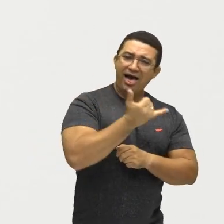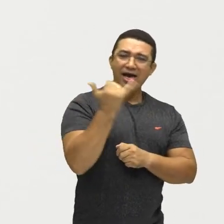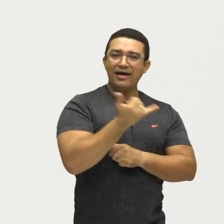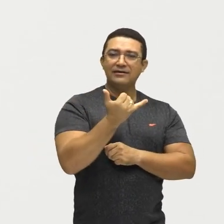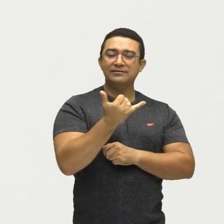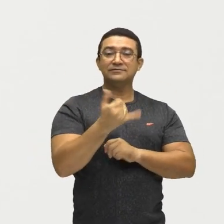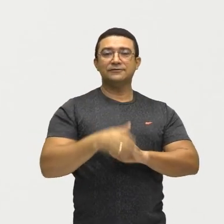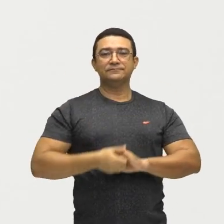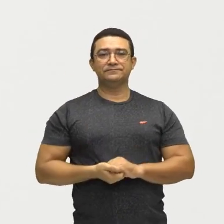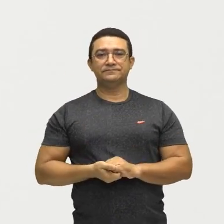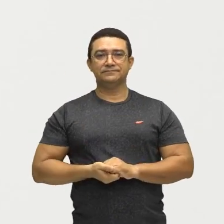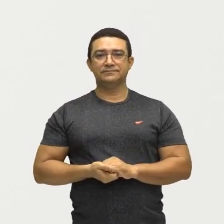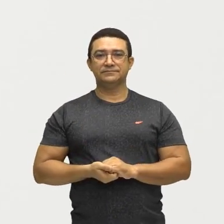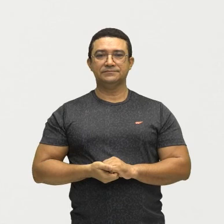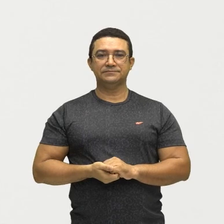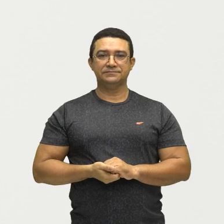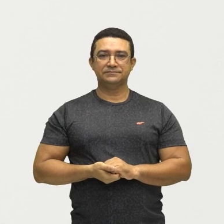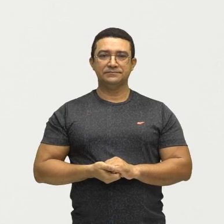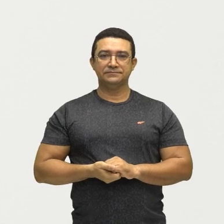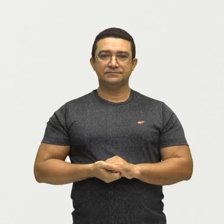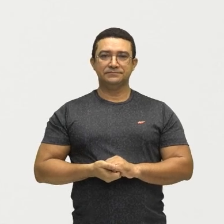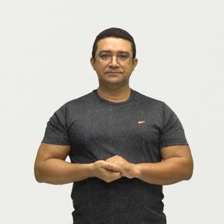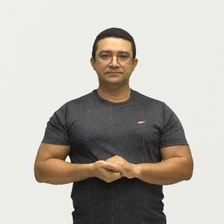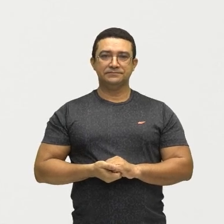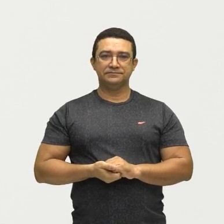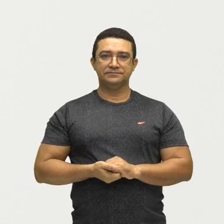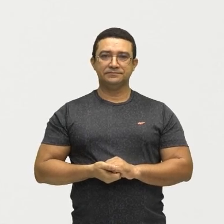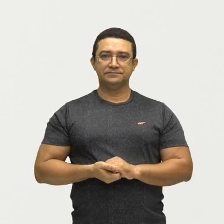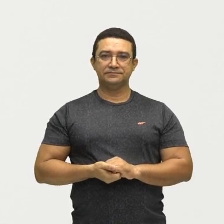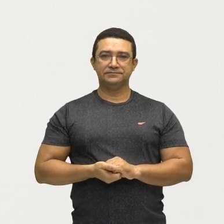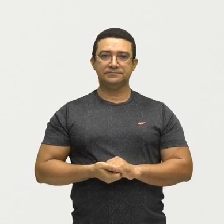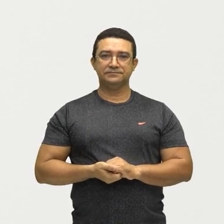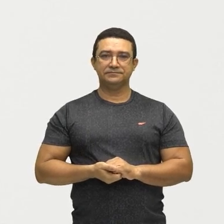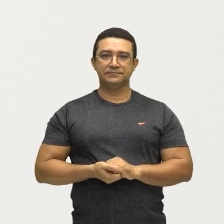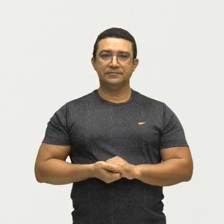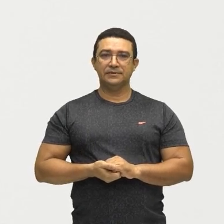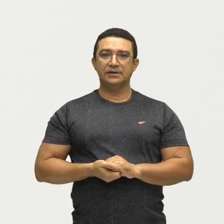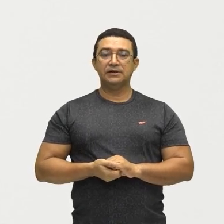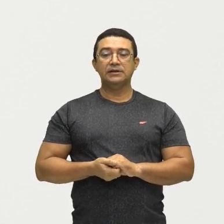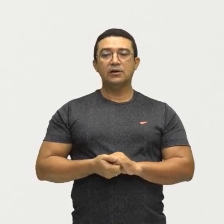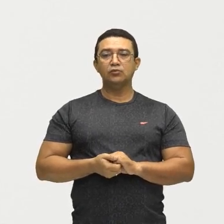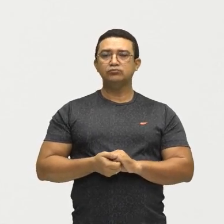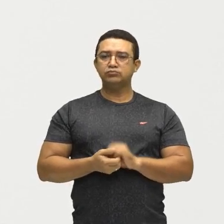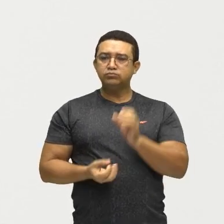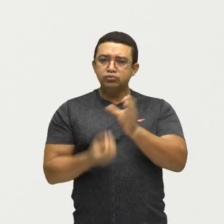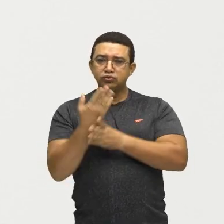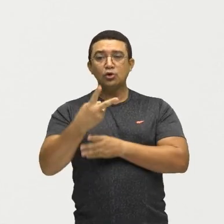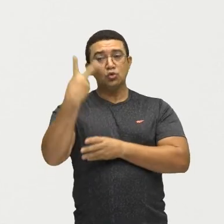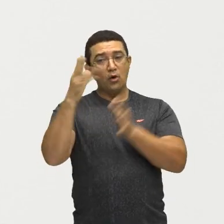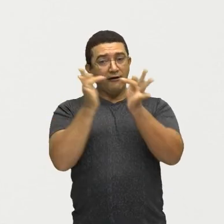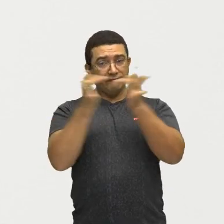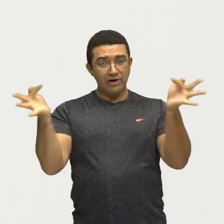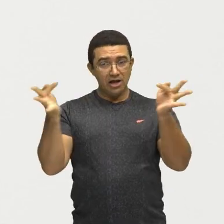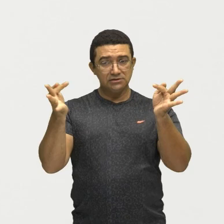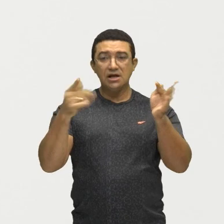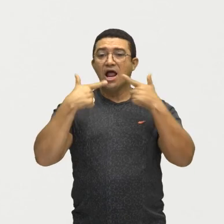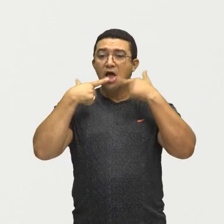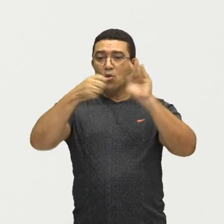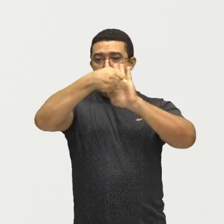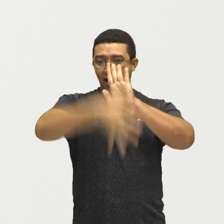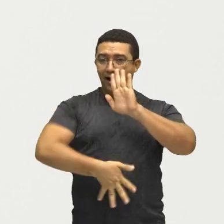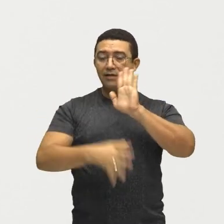E vamos para o comentário. Aparecem 2 frases com a figura de